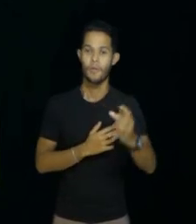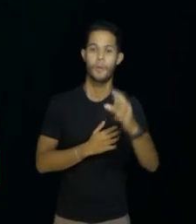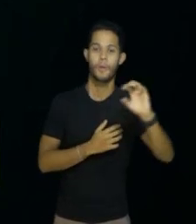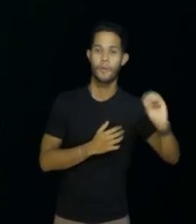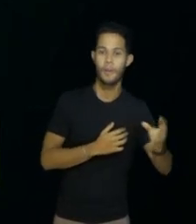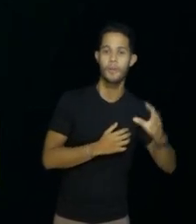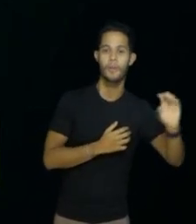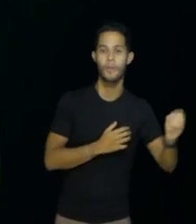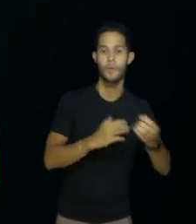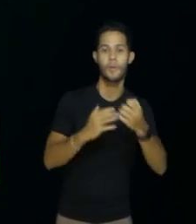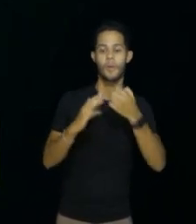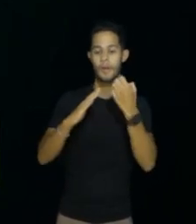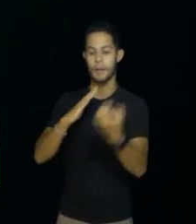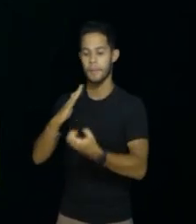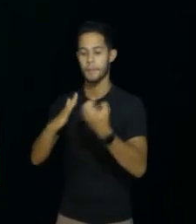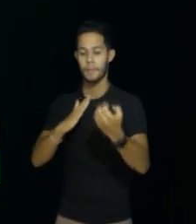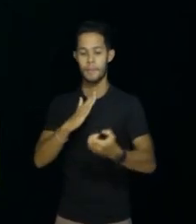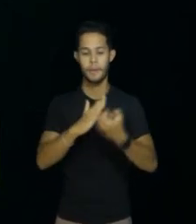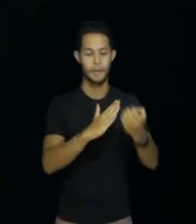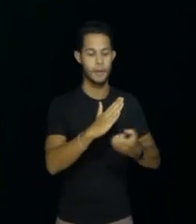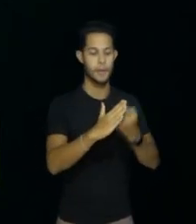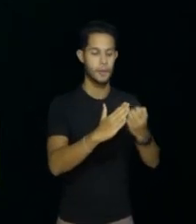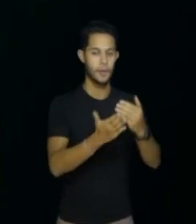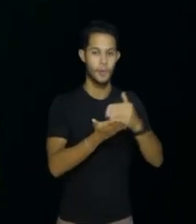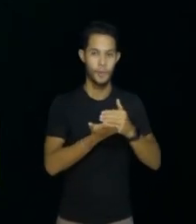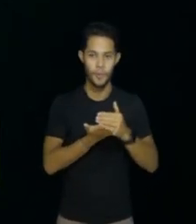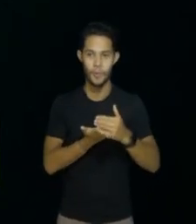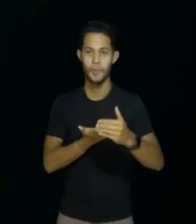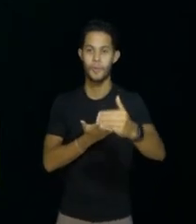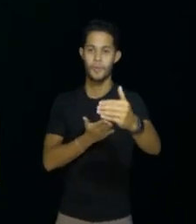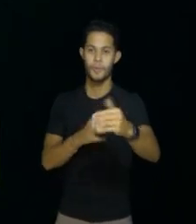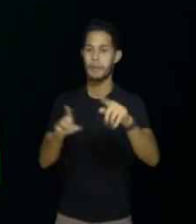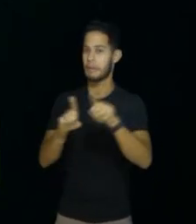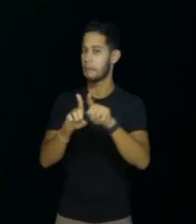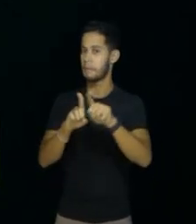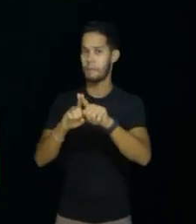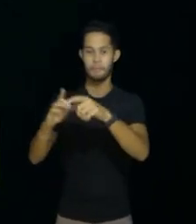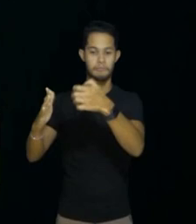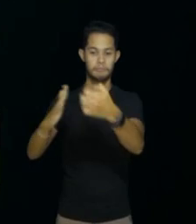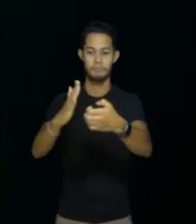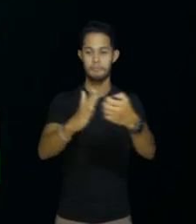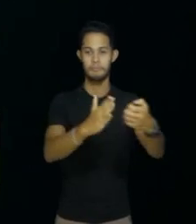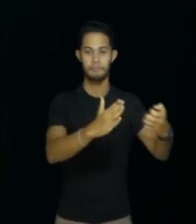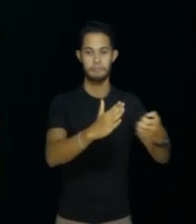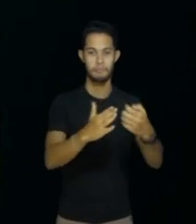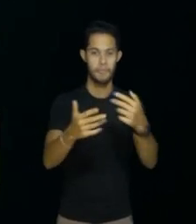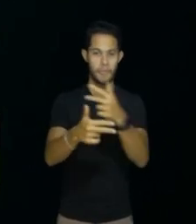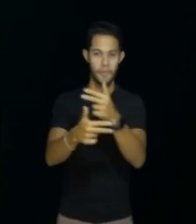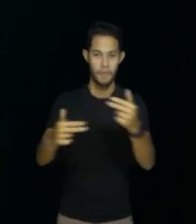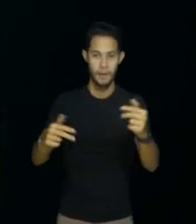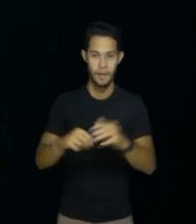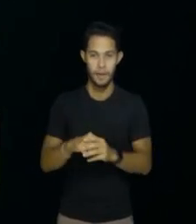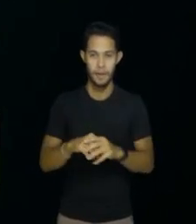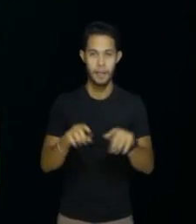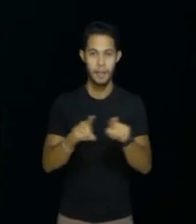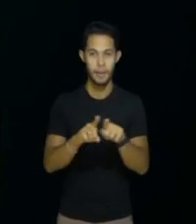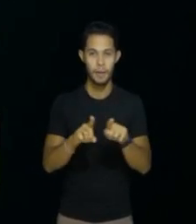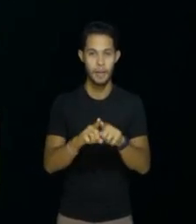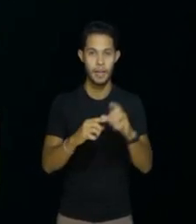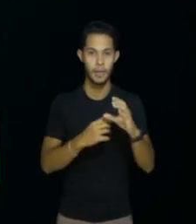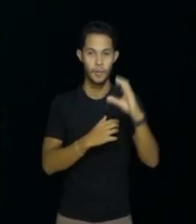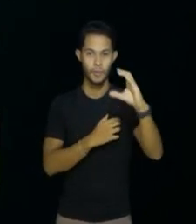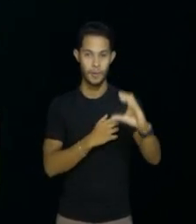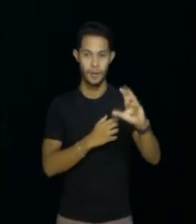grandes novas empresas se originaram a partir da Companhia Hering e também cooperativas. A maior cooperativa do crédito do Brasil, a